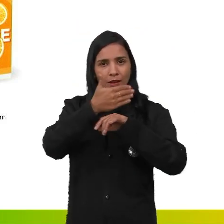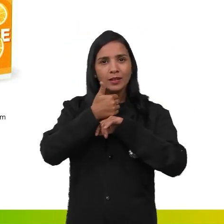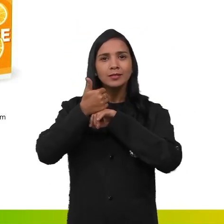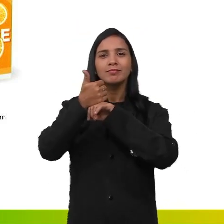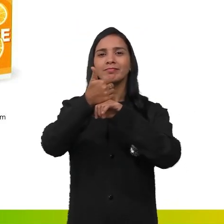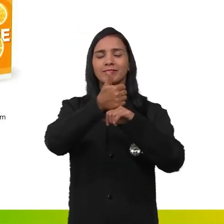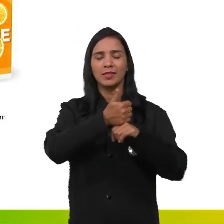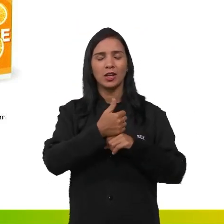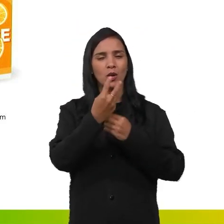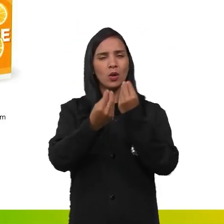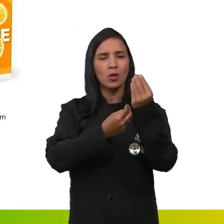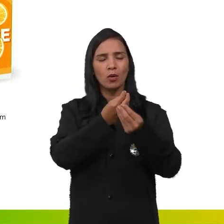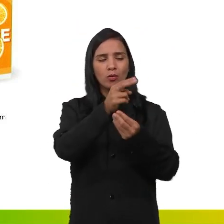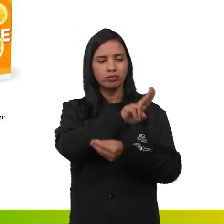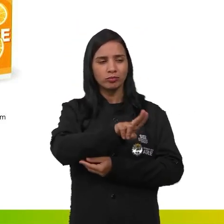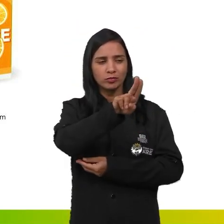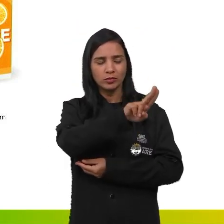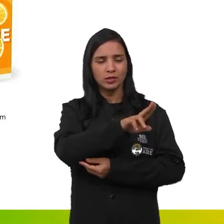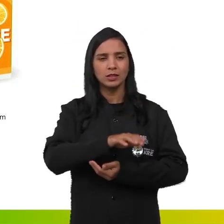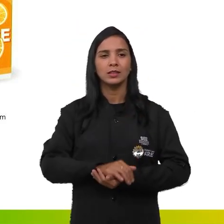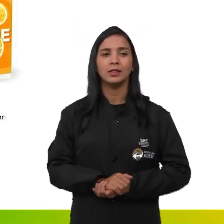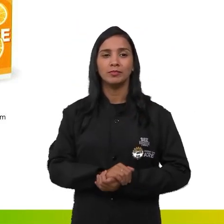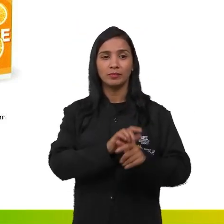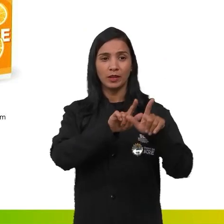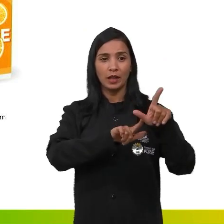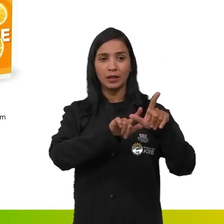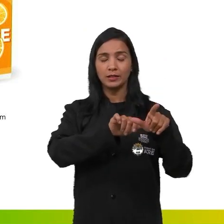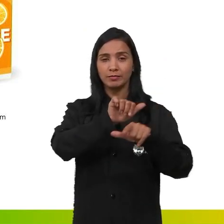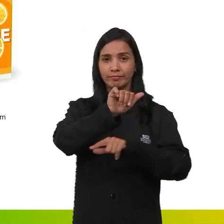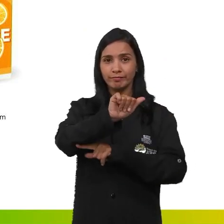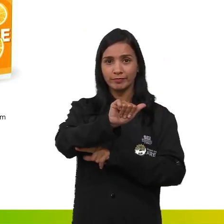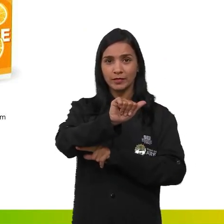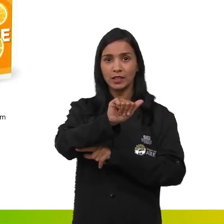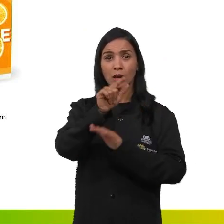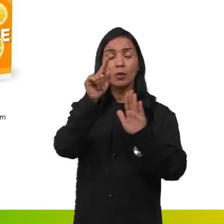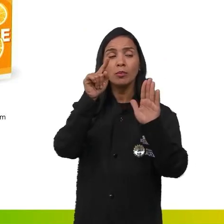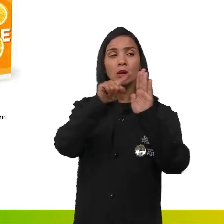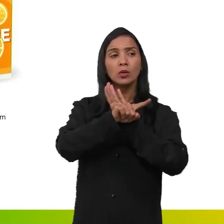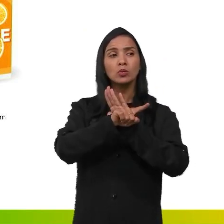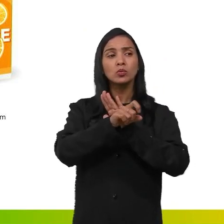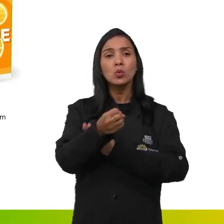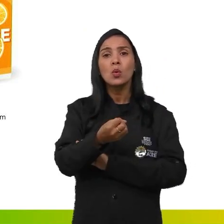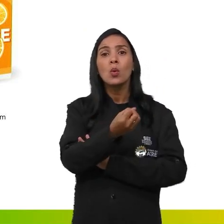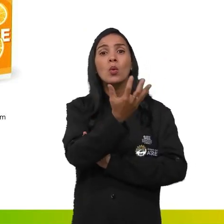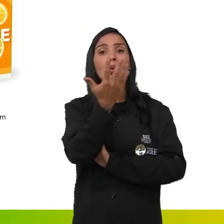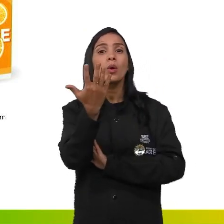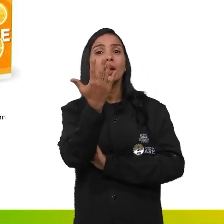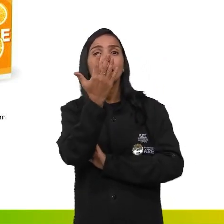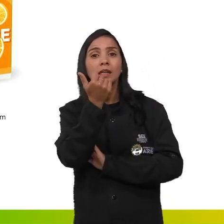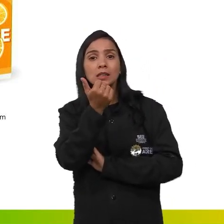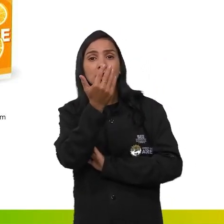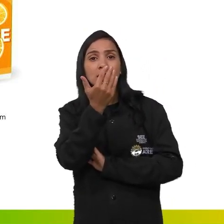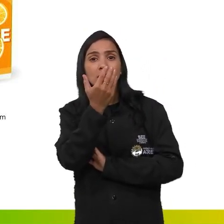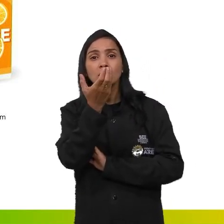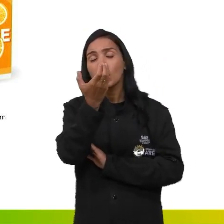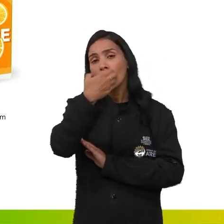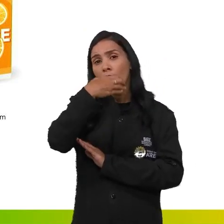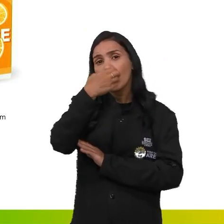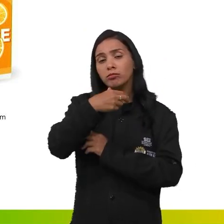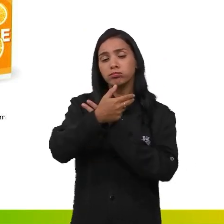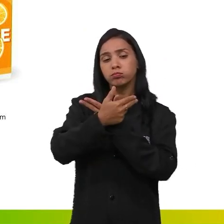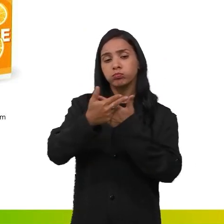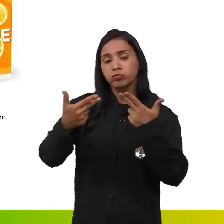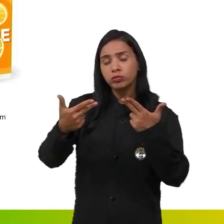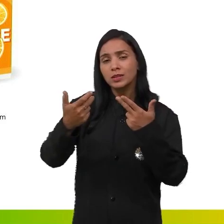essa questão dos contáveis. Na letra A, eu estou perguntando quantas maçãs nós precisamos. How many apples